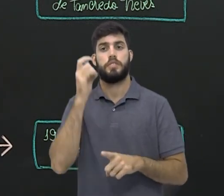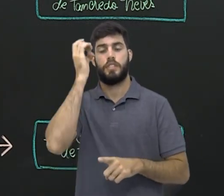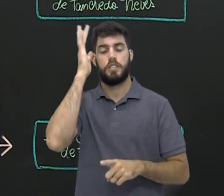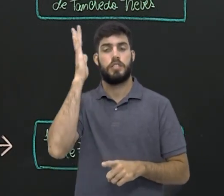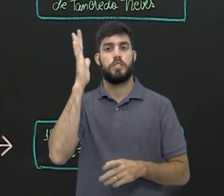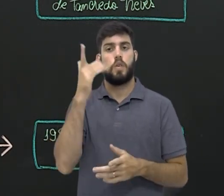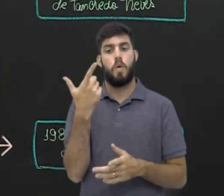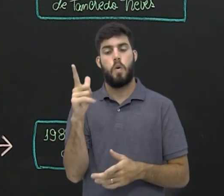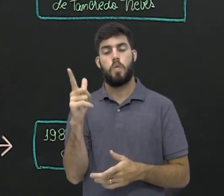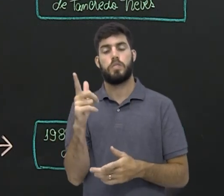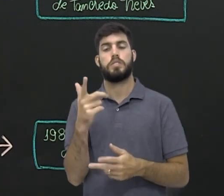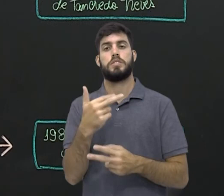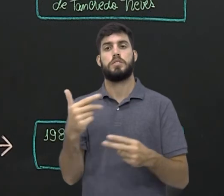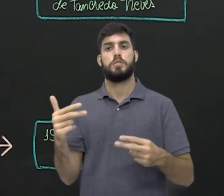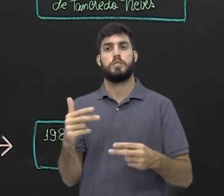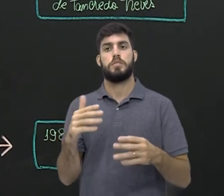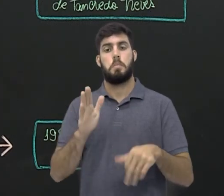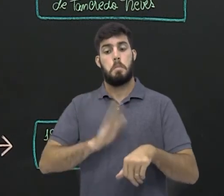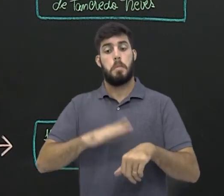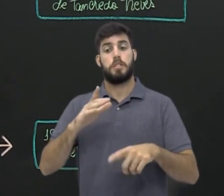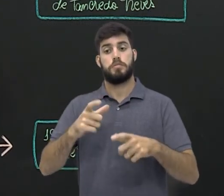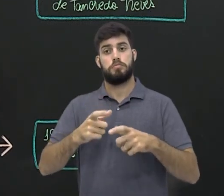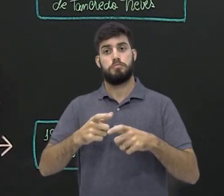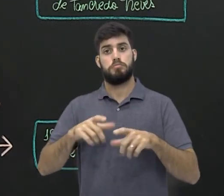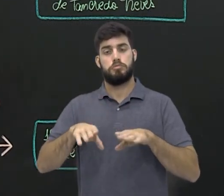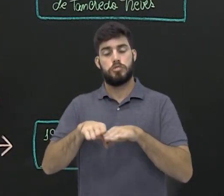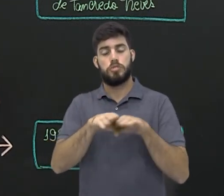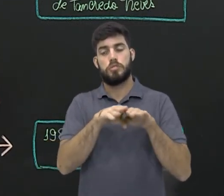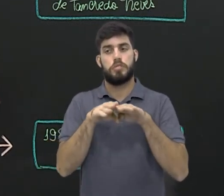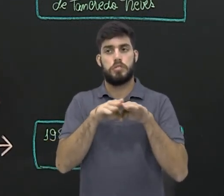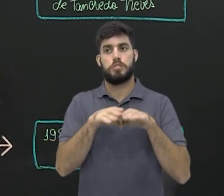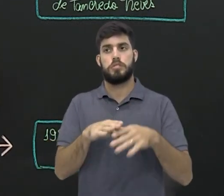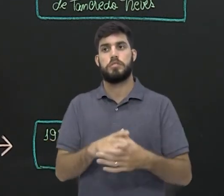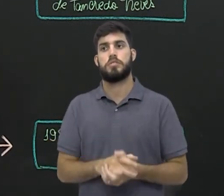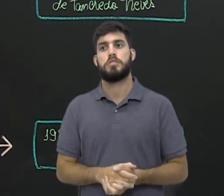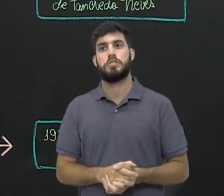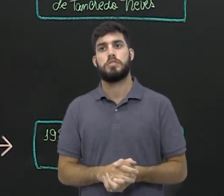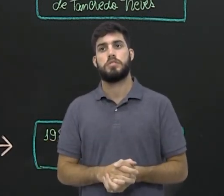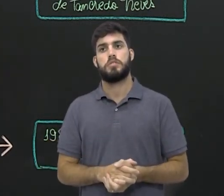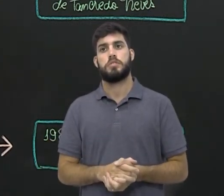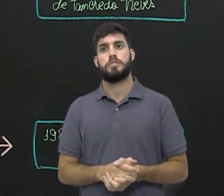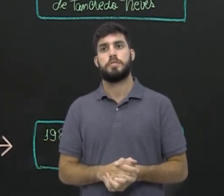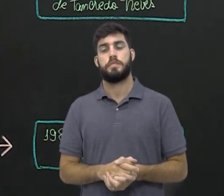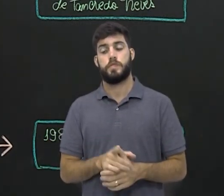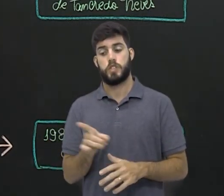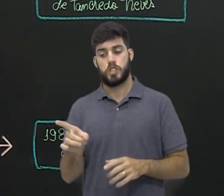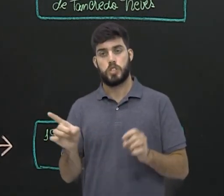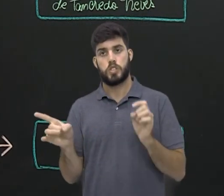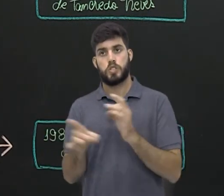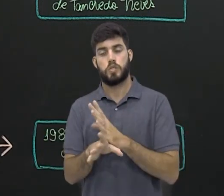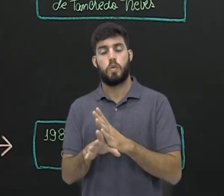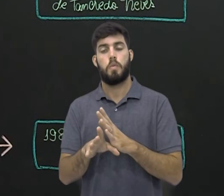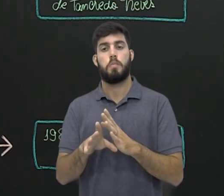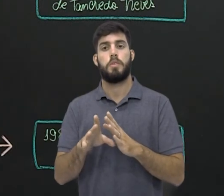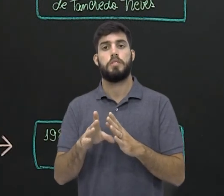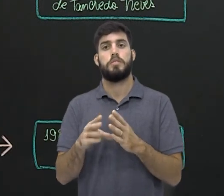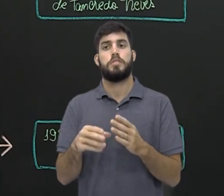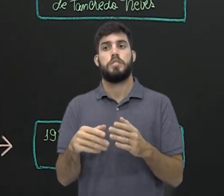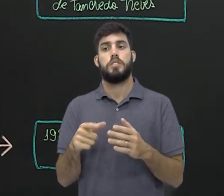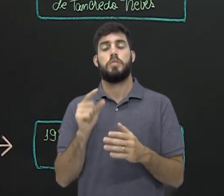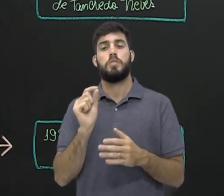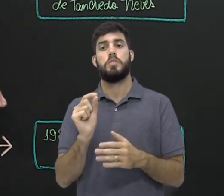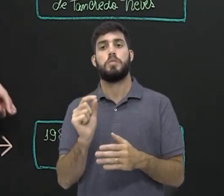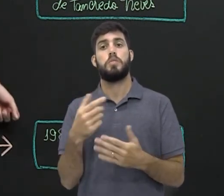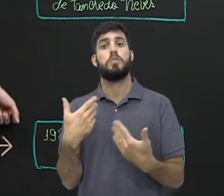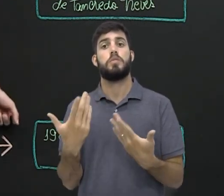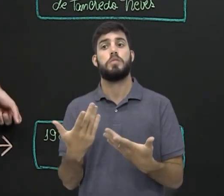outros processos de maior igualdade. Esse processo de redemocratização ele só se completa inteiramente, vamos